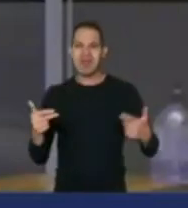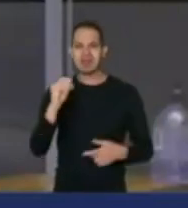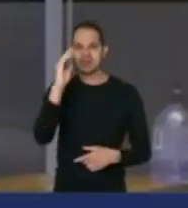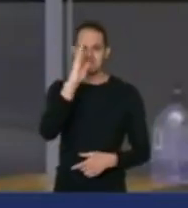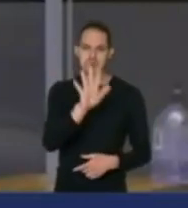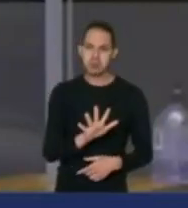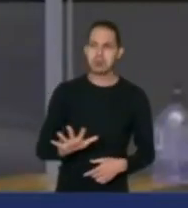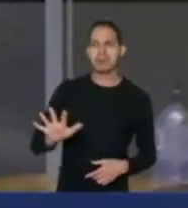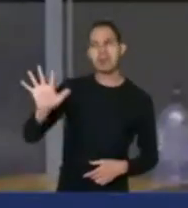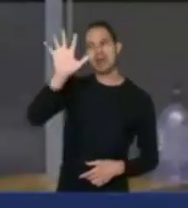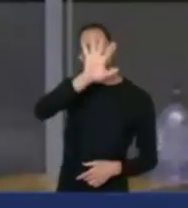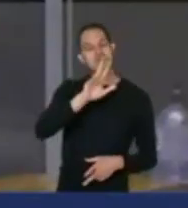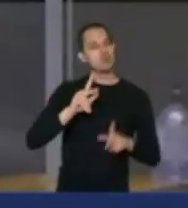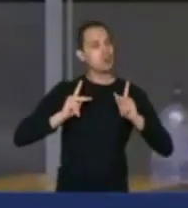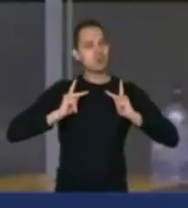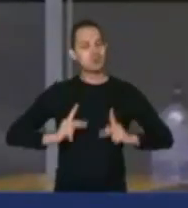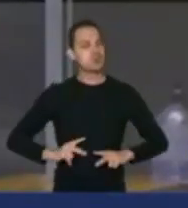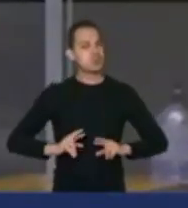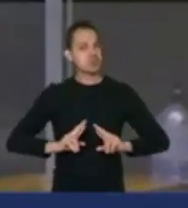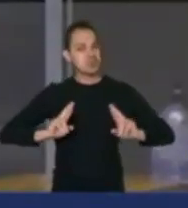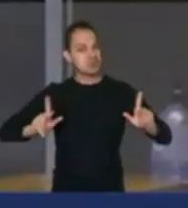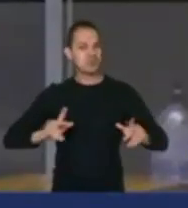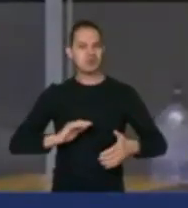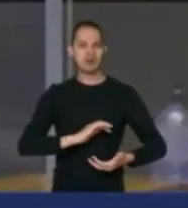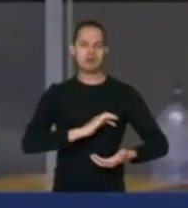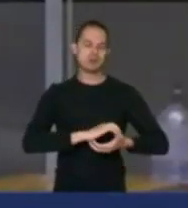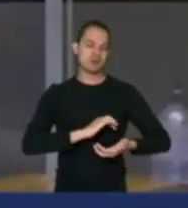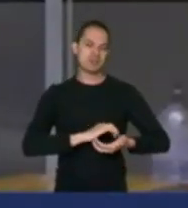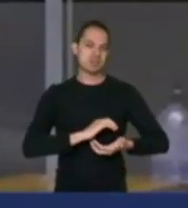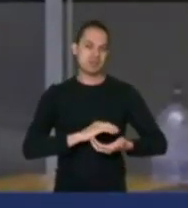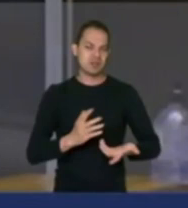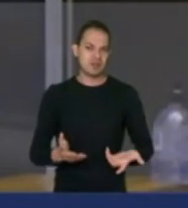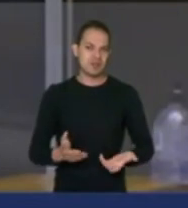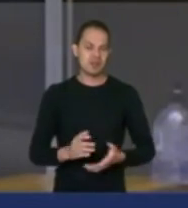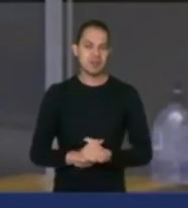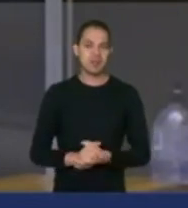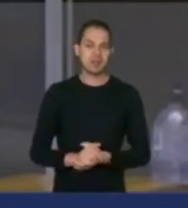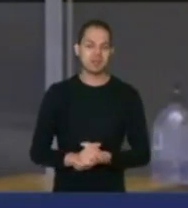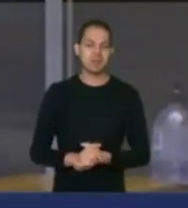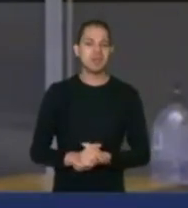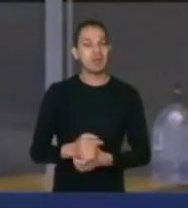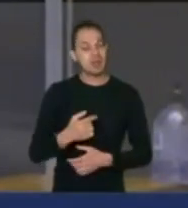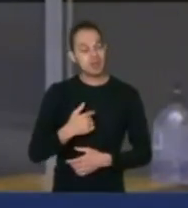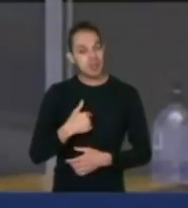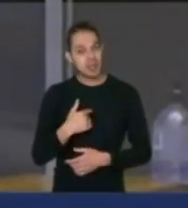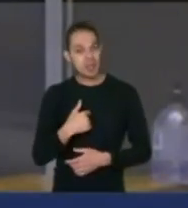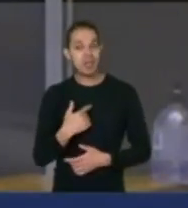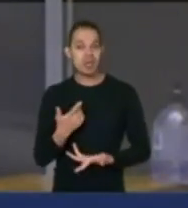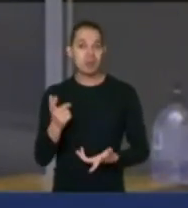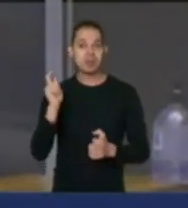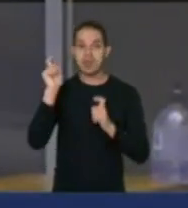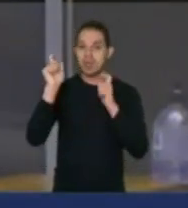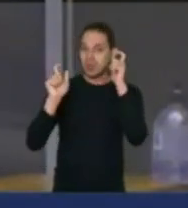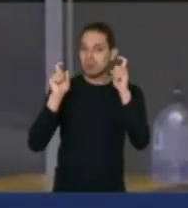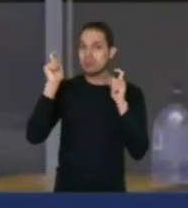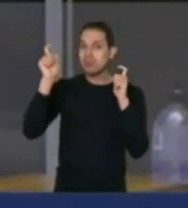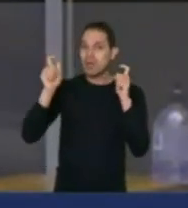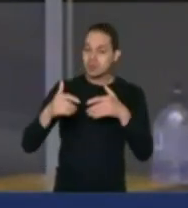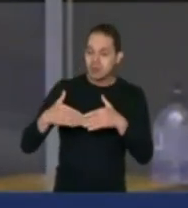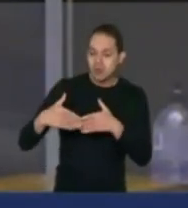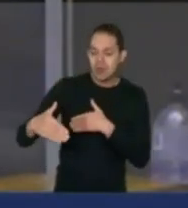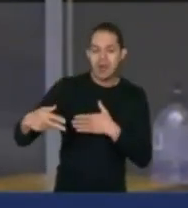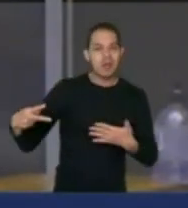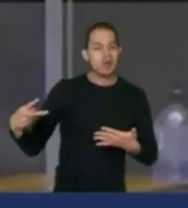com uma postura diferente do que aquela que o STF talvez esperasse, eu temo sim pelo que pode acontecer